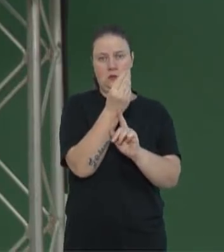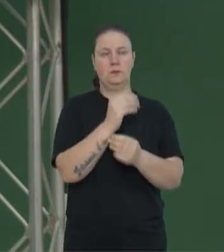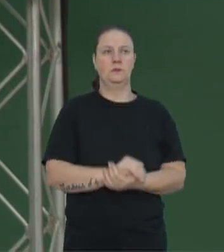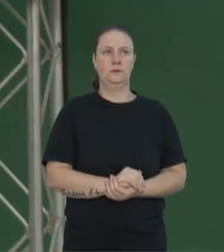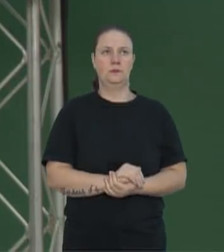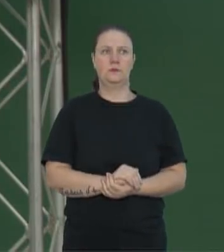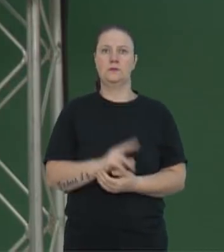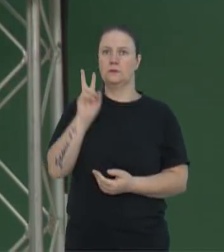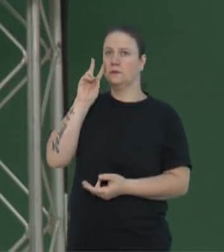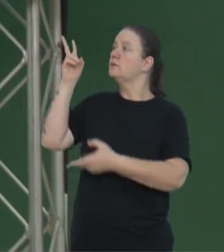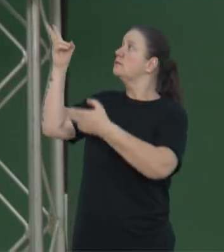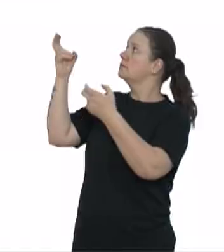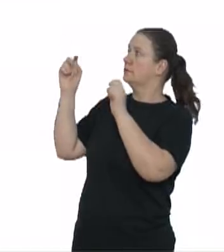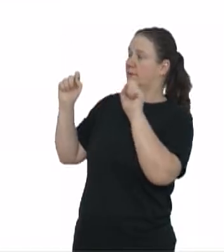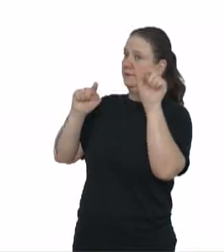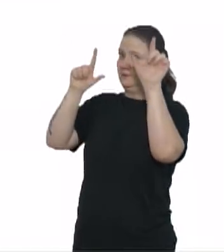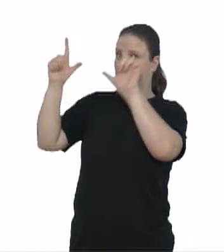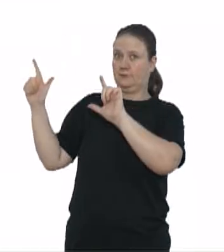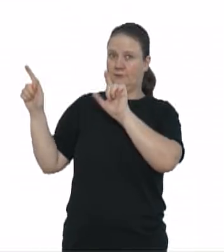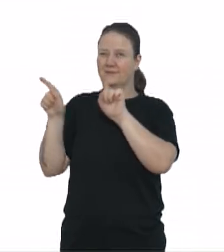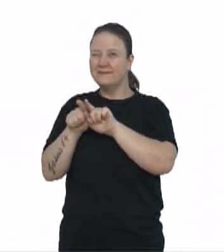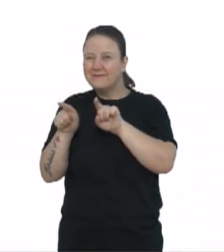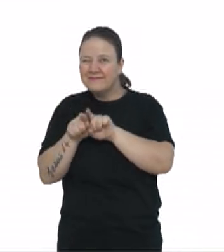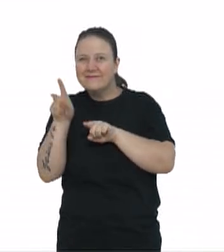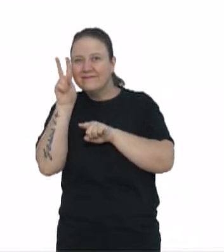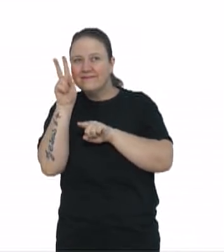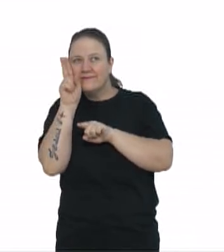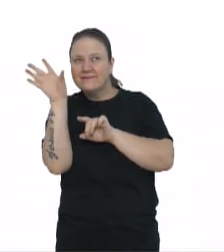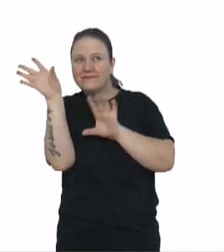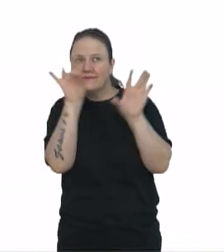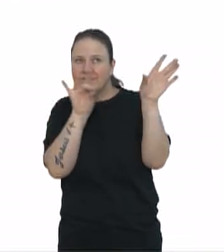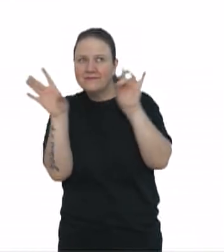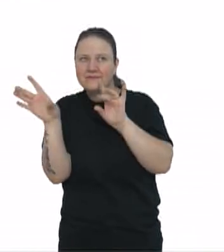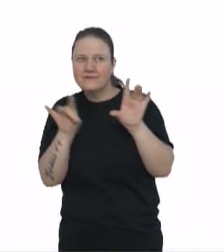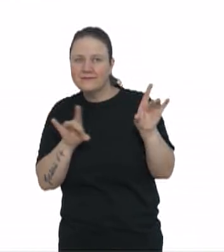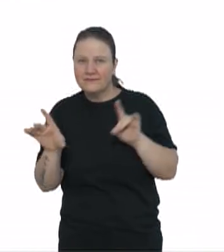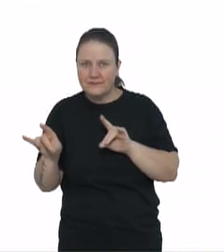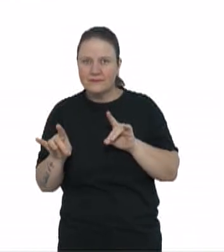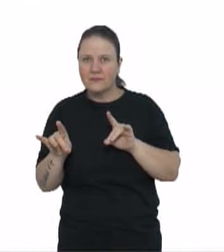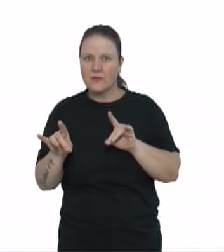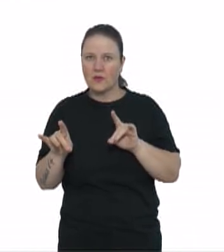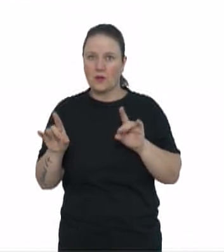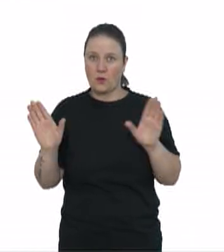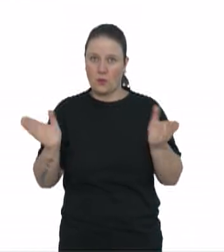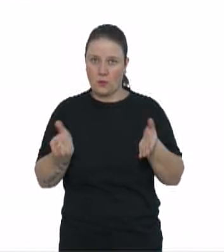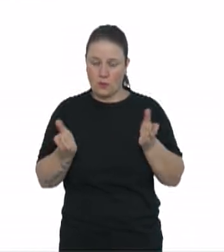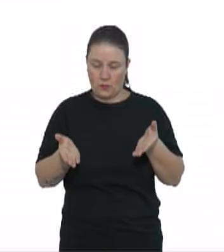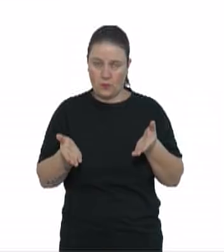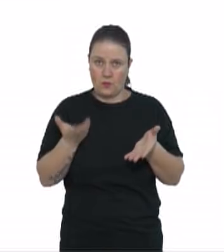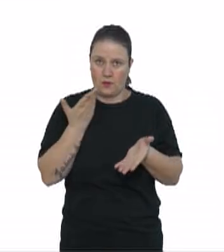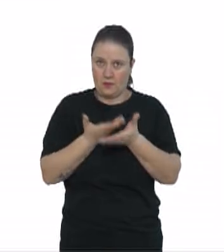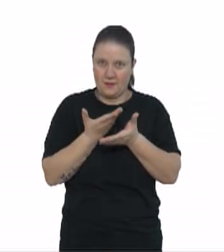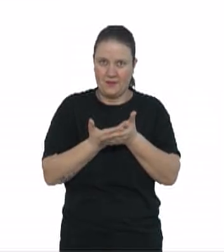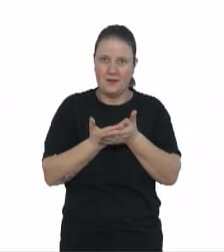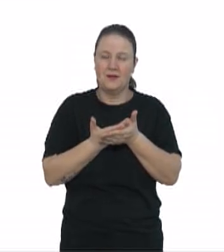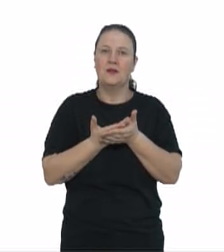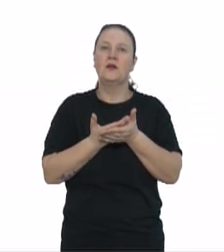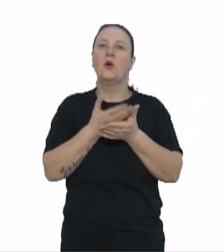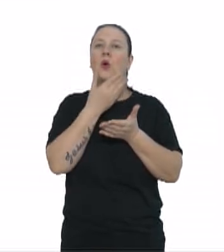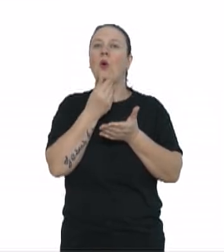Aqui, só lembrando para vocês, aquelas colagens também é daquele artista, ó, que a gente da nossa aula, que é o Hal Houseman, mas aqui no